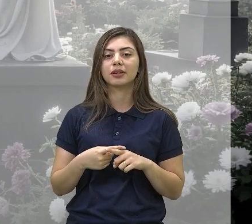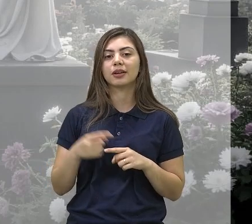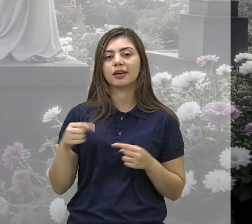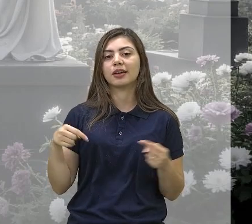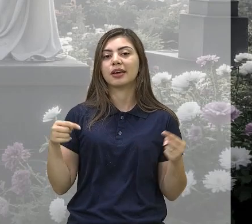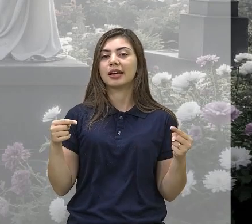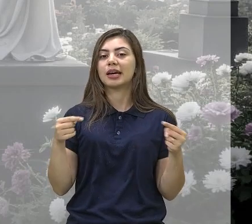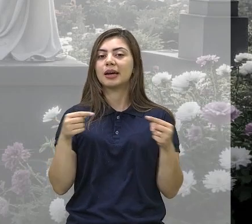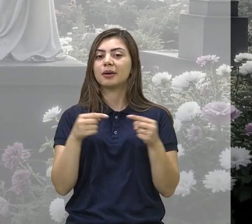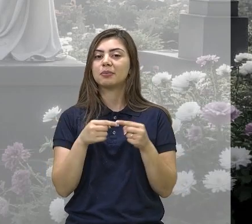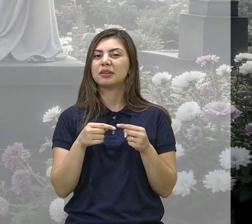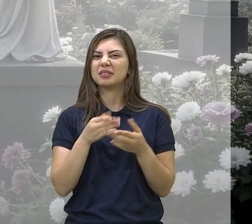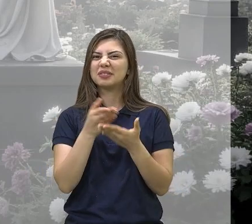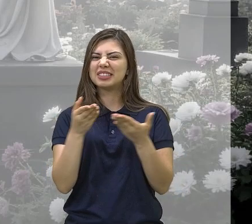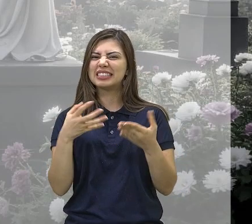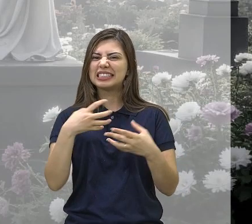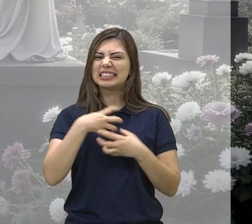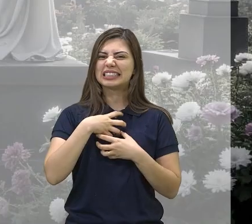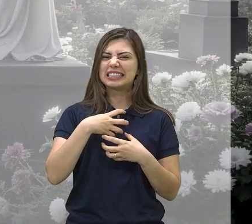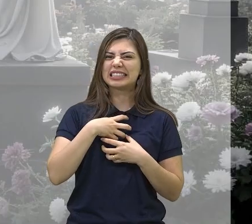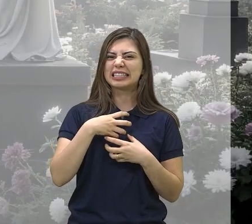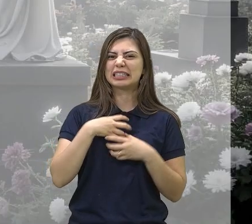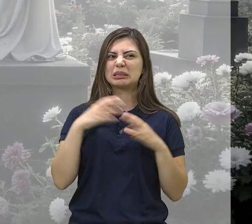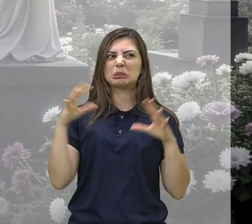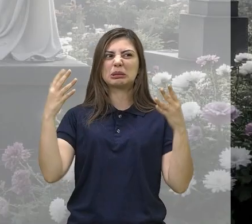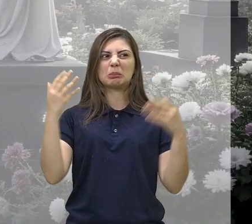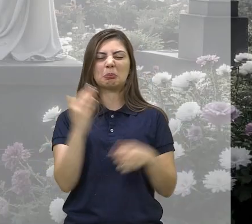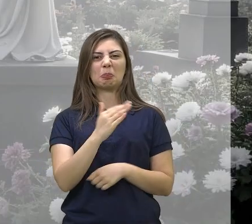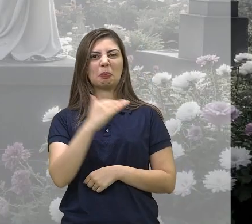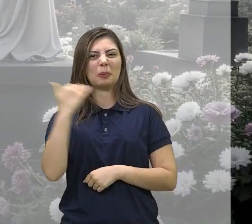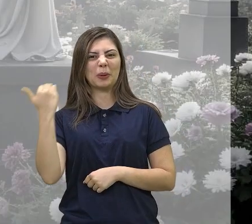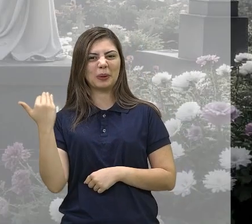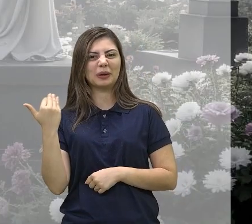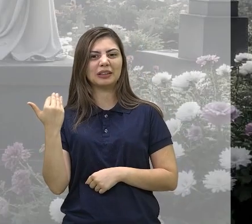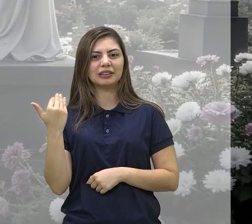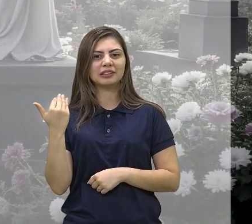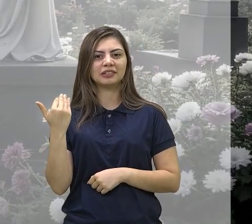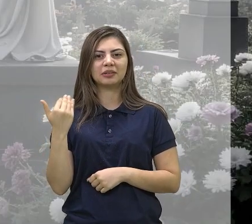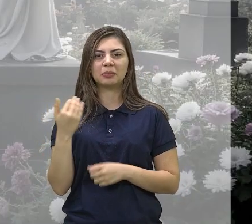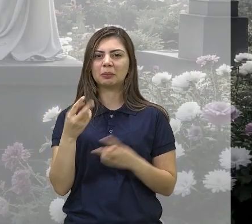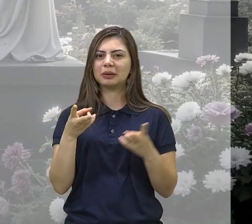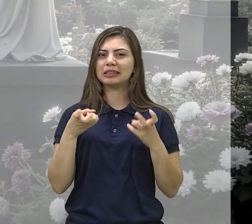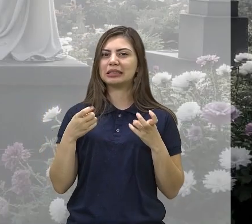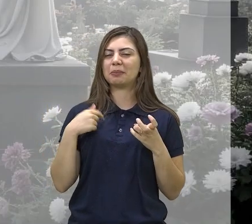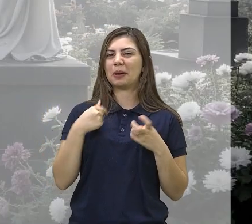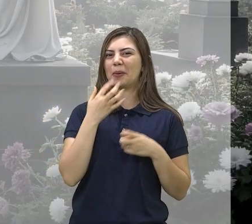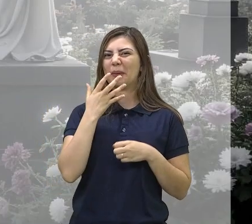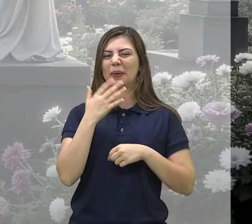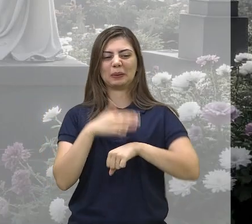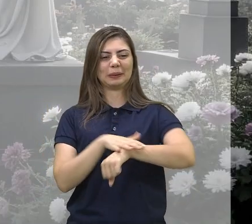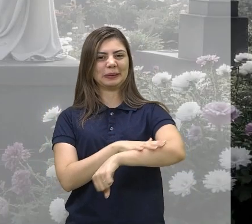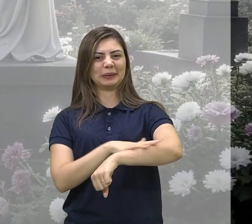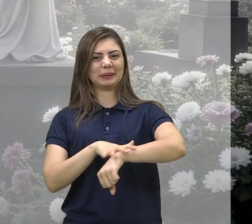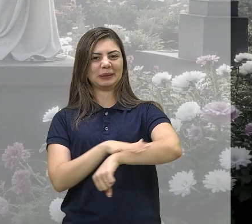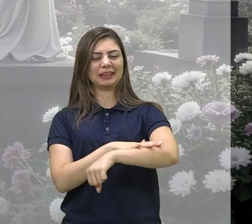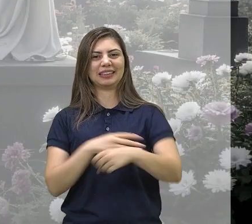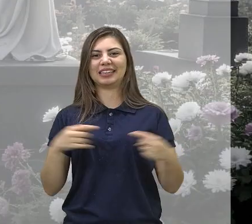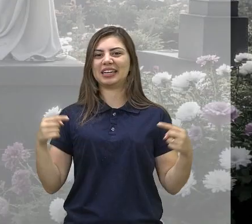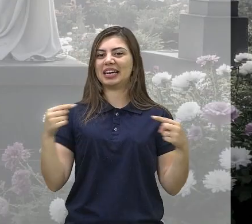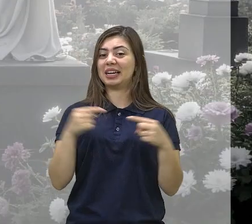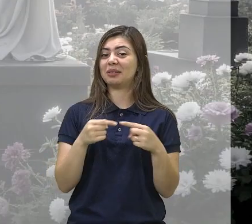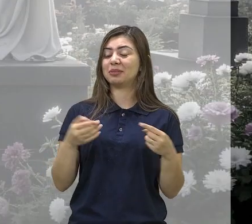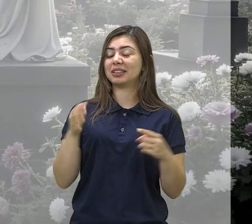tá sentindo? Dá para sentir a morte? Eu consigo, olha meu tom, já para combinar aqui com